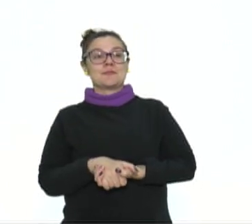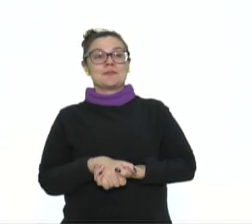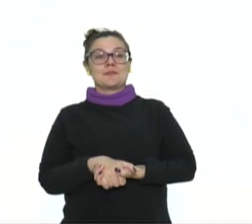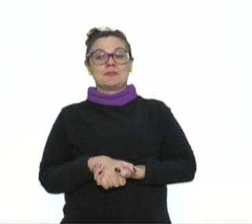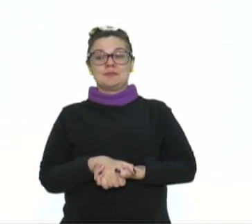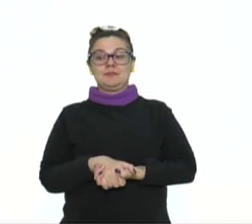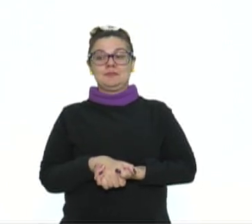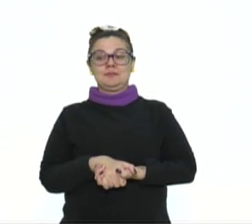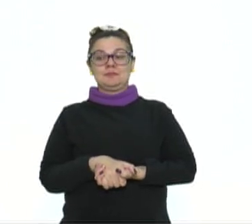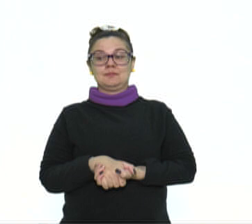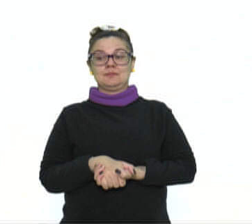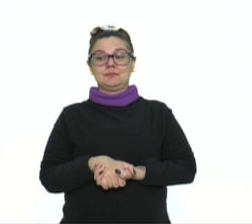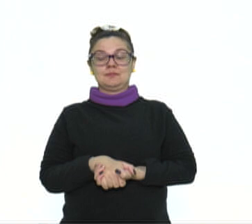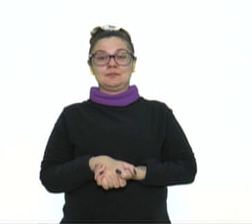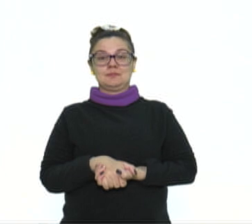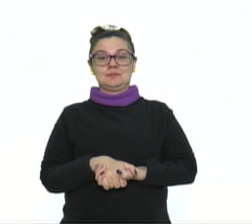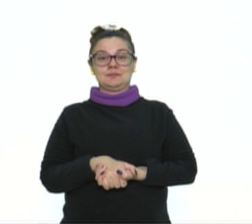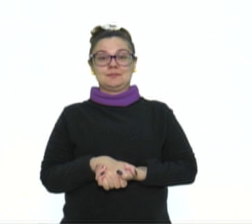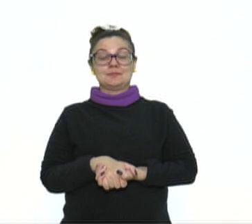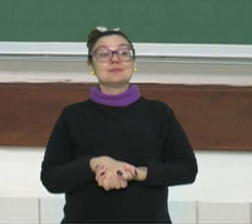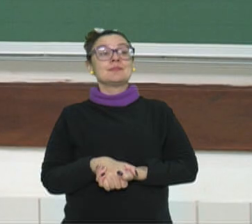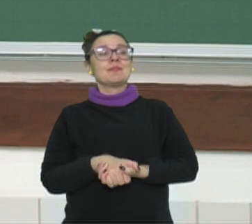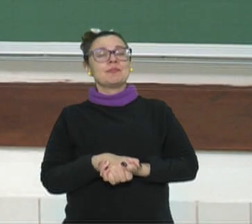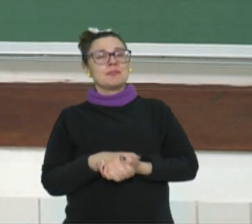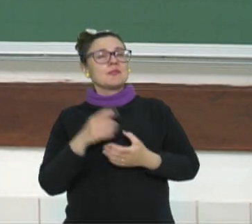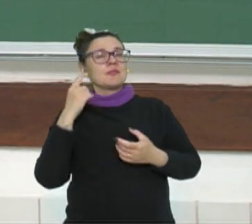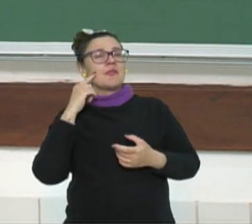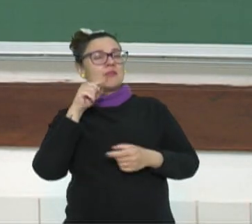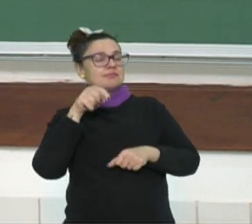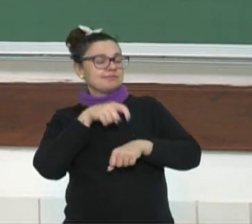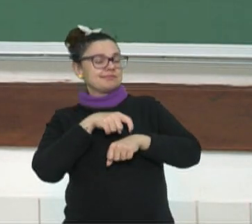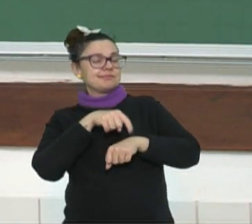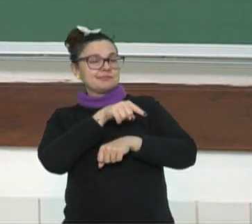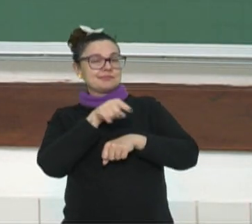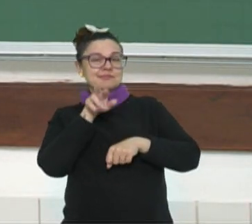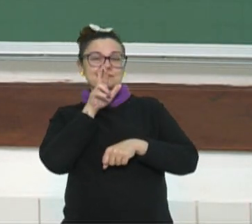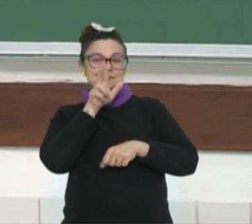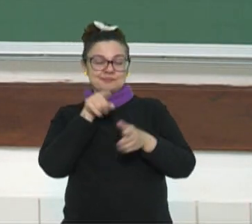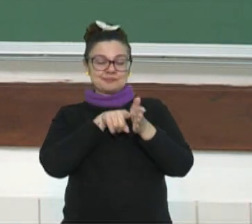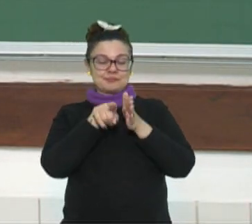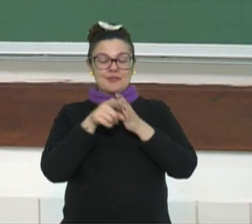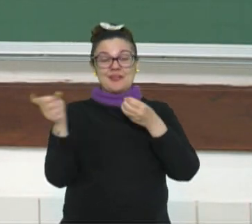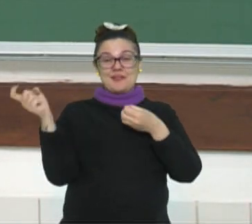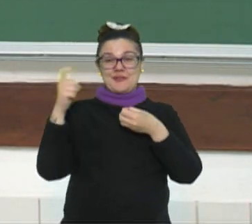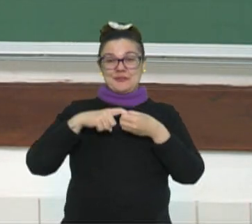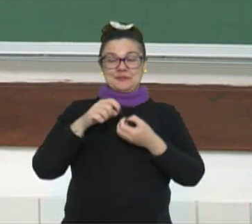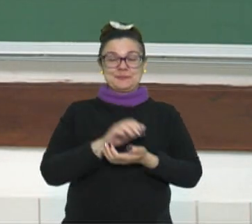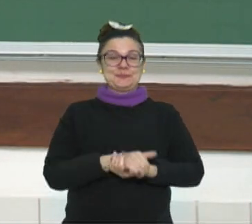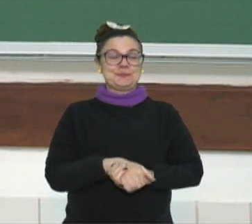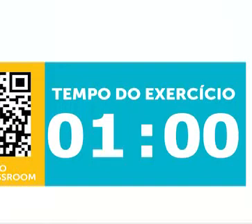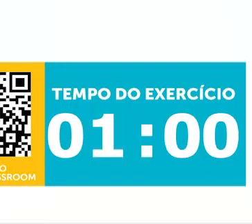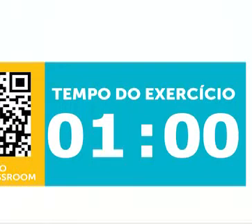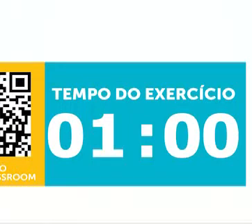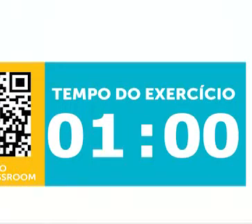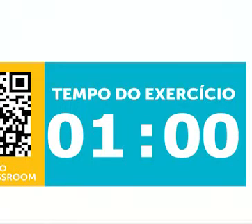se dedicam inteiramente a observar as normas jurídicas. Então, para aí uns minutinhos e responde essa questão que daqui a pouco eu trago a resposta.